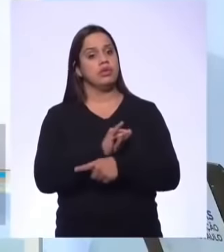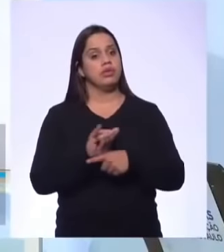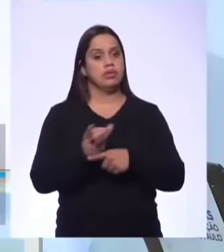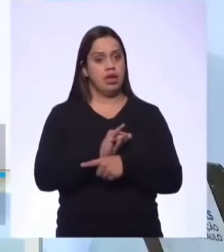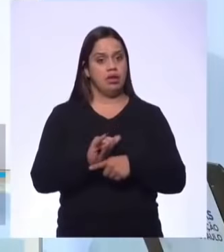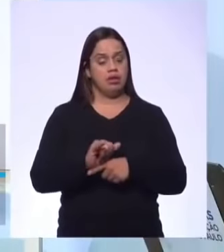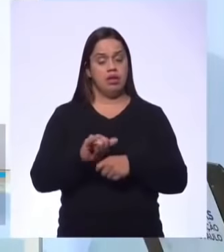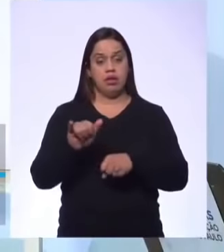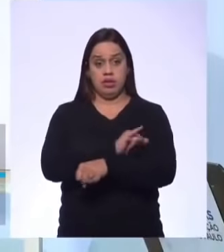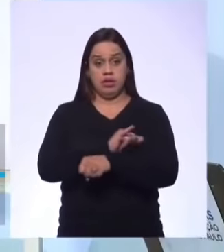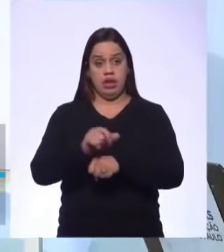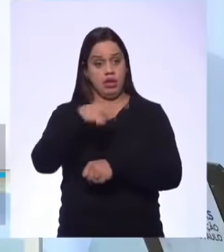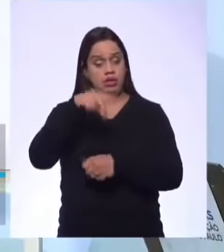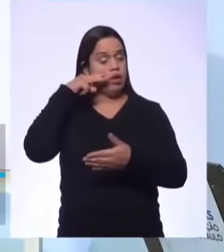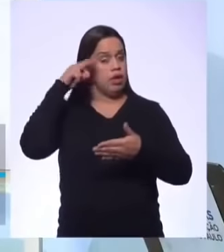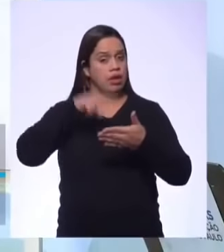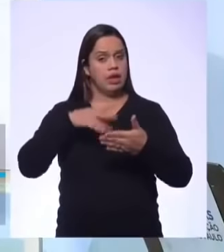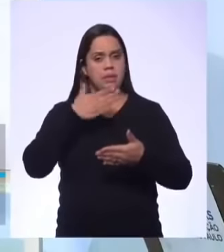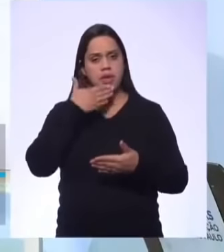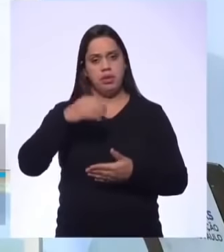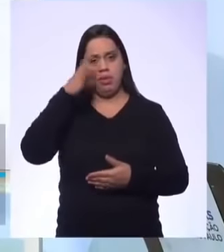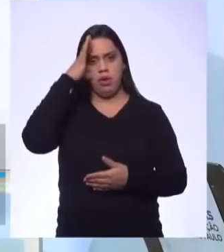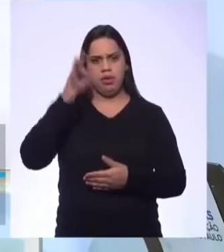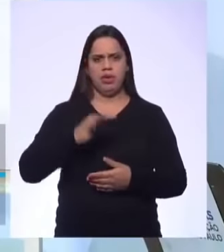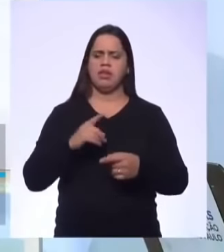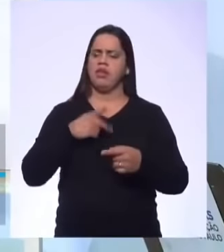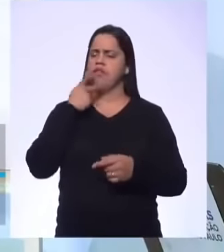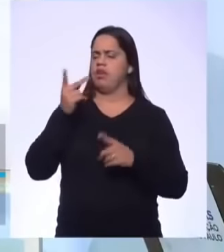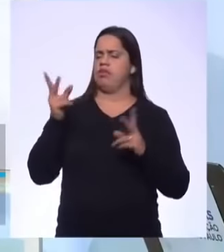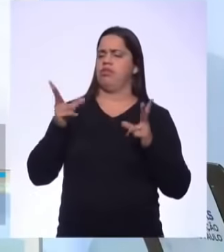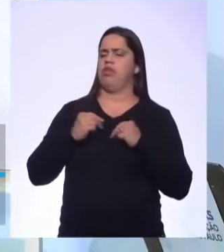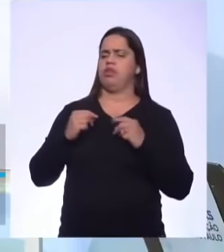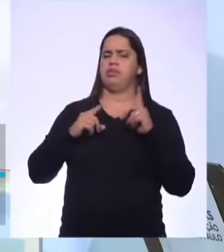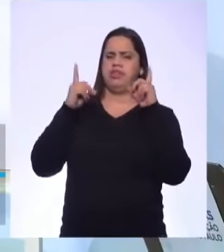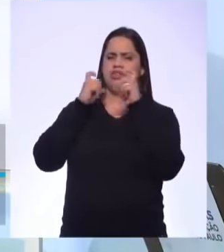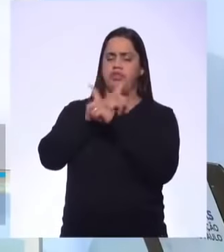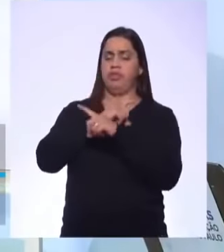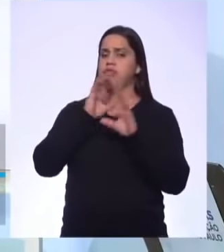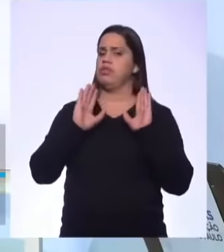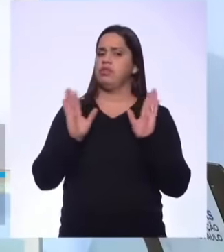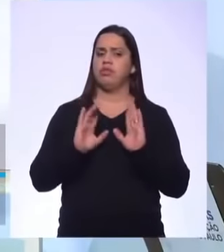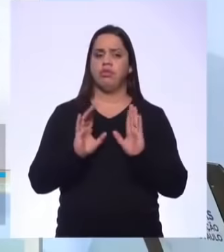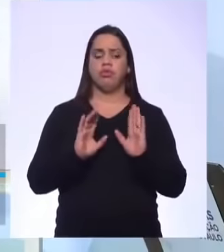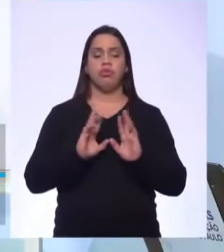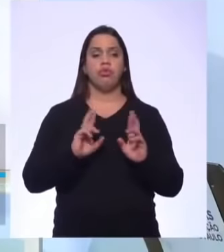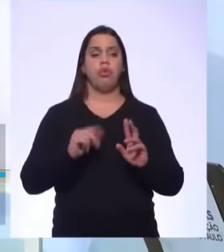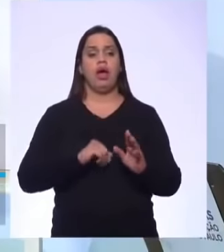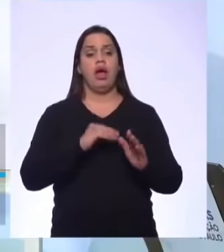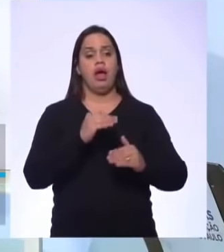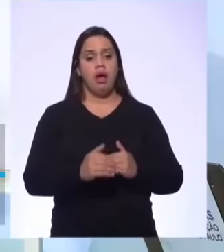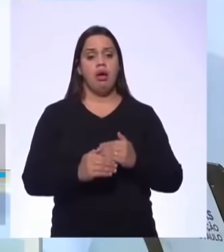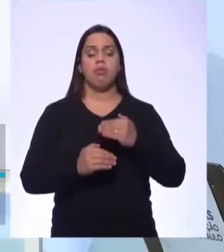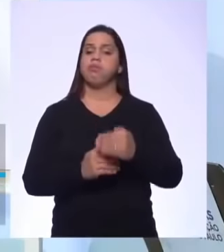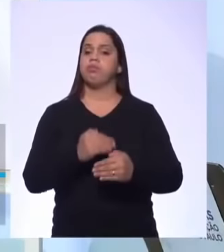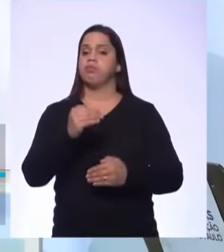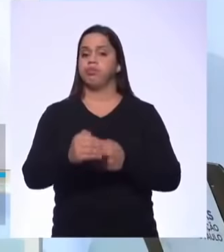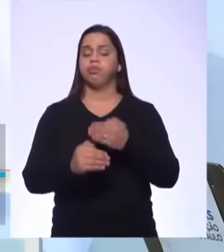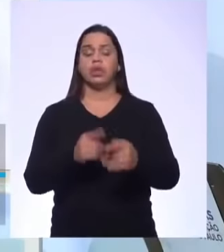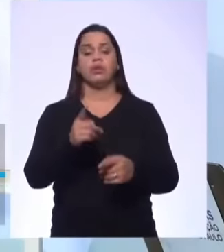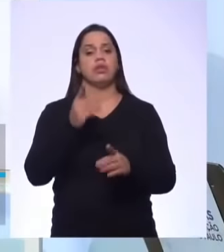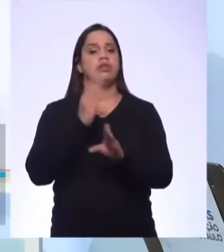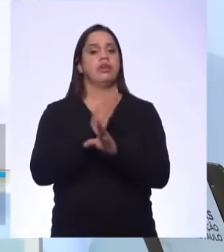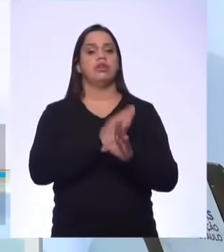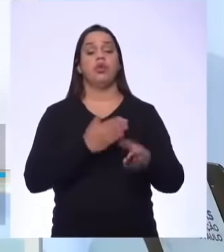você compreender melhor. Puxa, mas é difícil. Não, é uma coisa que você vai levar aí ao longo da sua vida e você vai descobrindo. Então, hoje